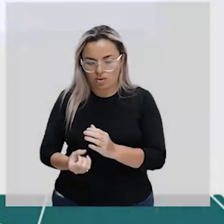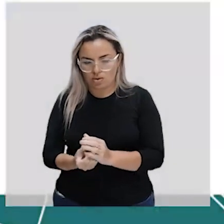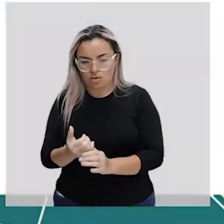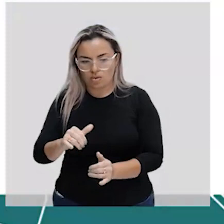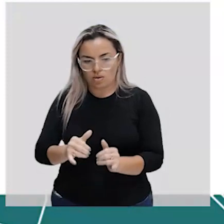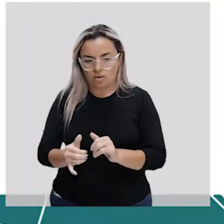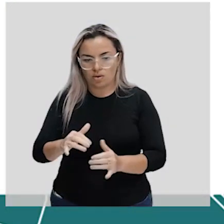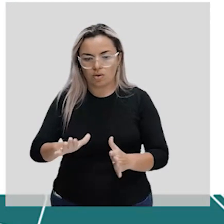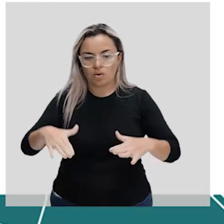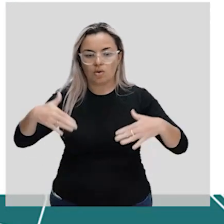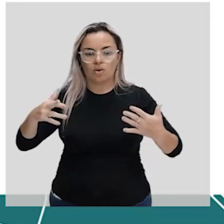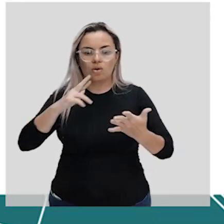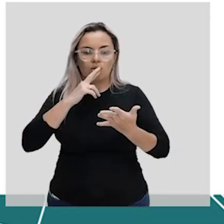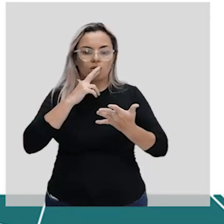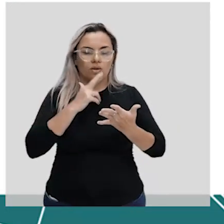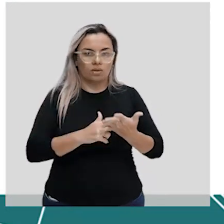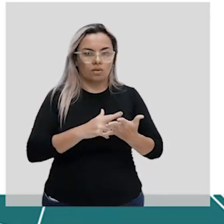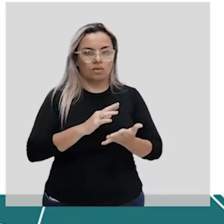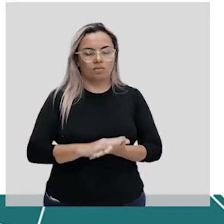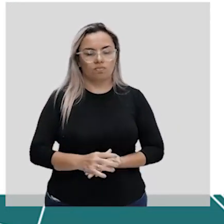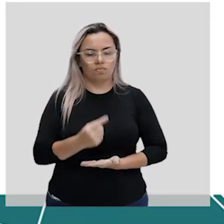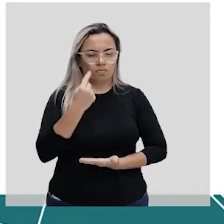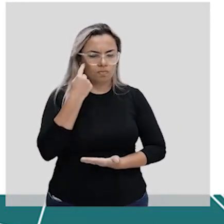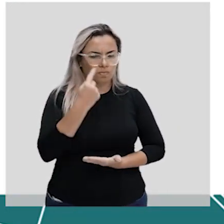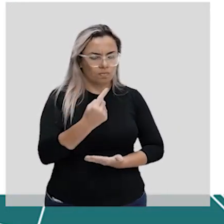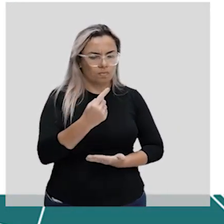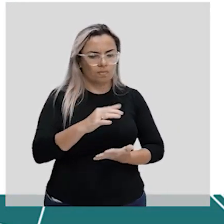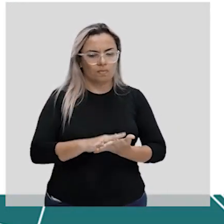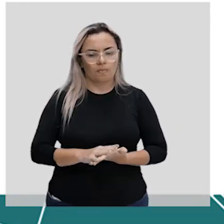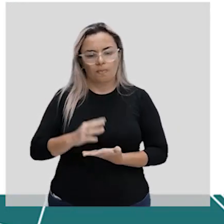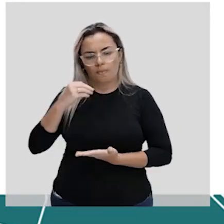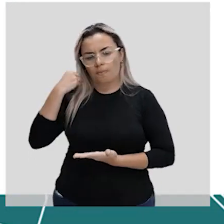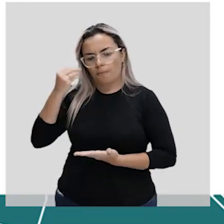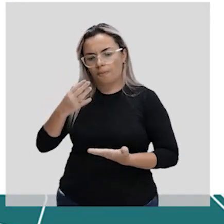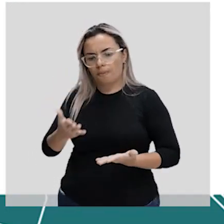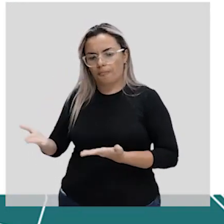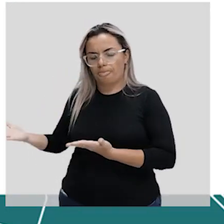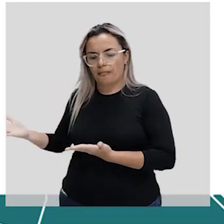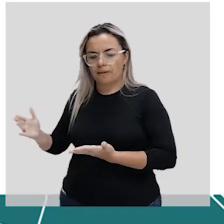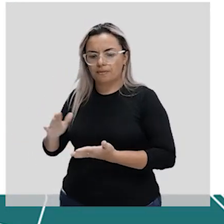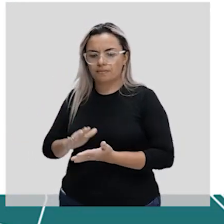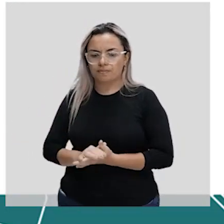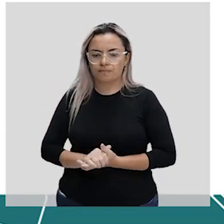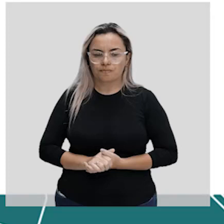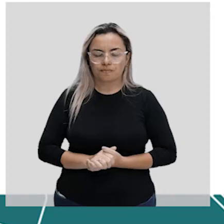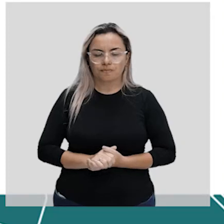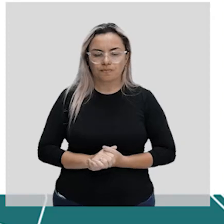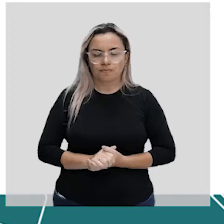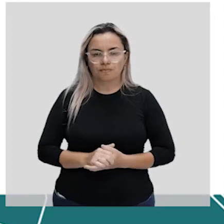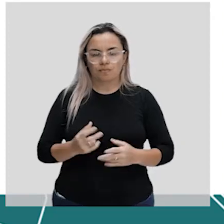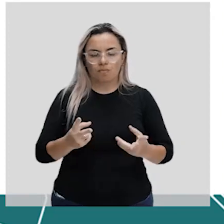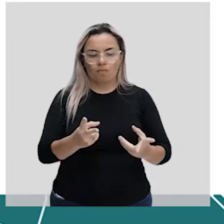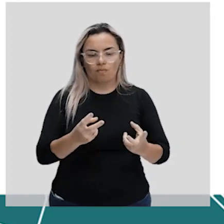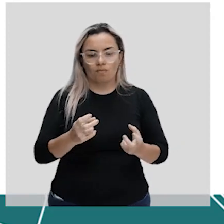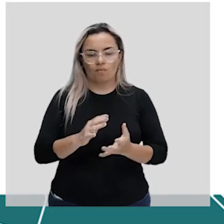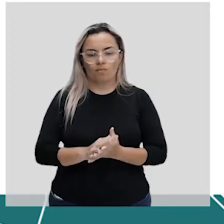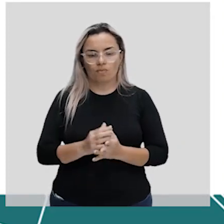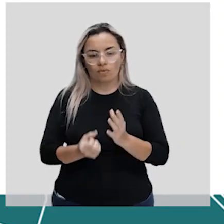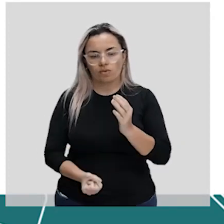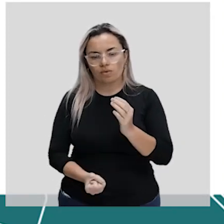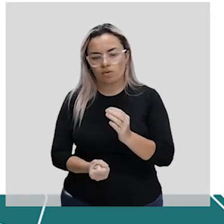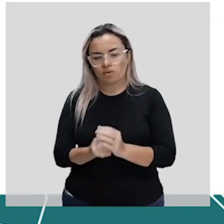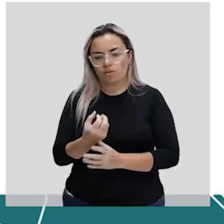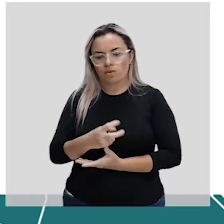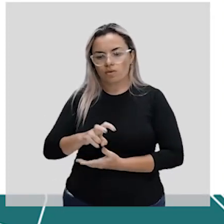quais foram os resultados que ele pôde obter, tá? Os resultados foram esses aqui, ó. Ele percebeu que ocorreu a